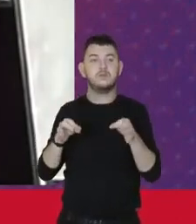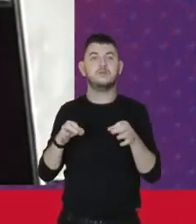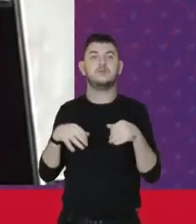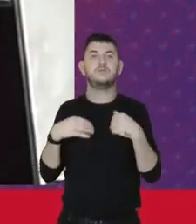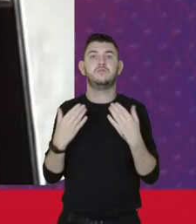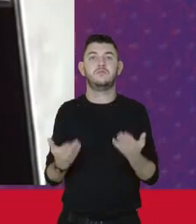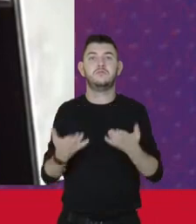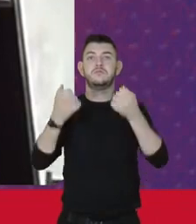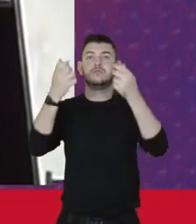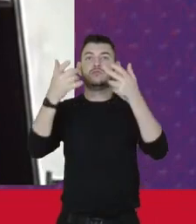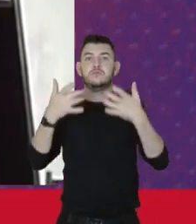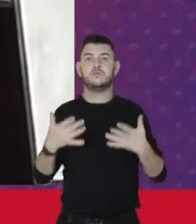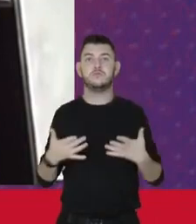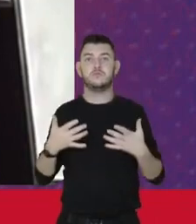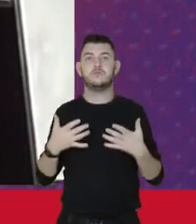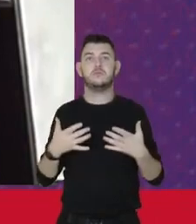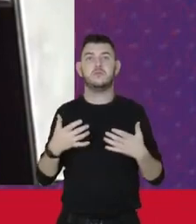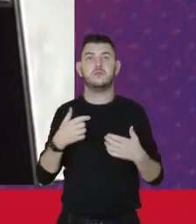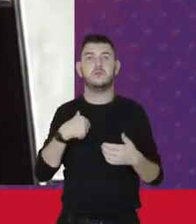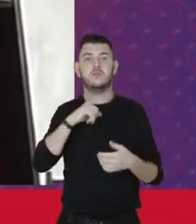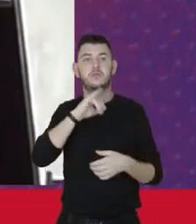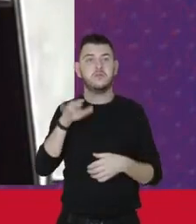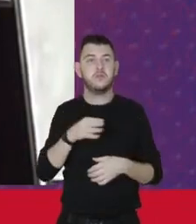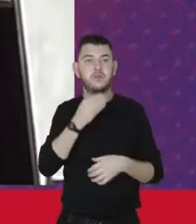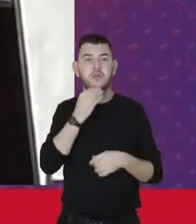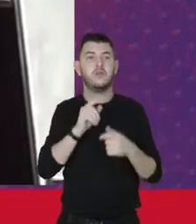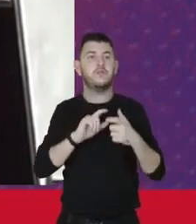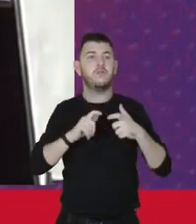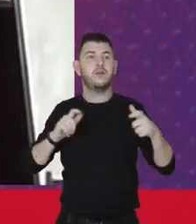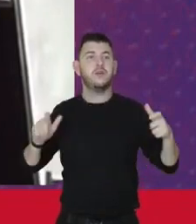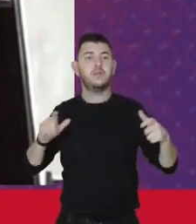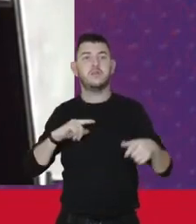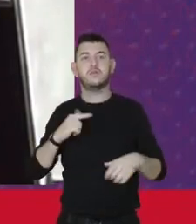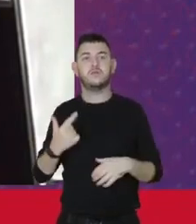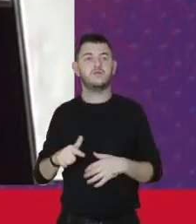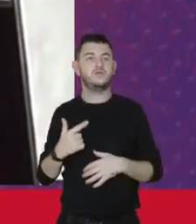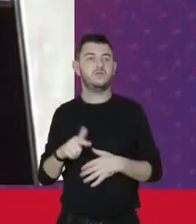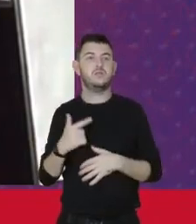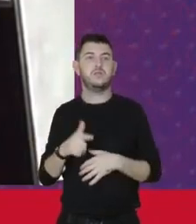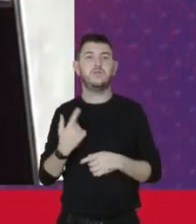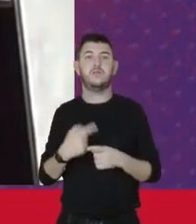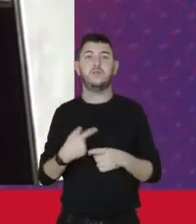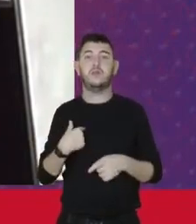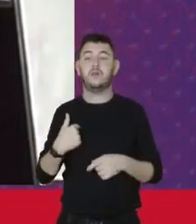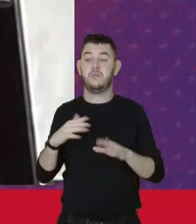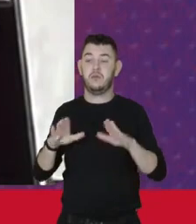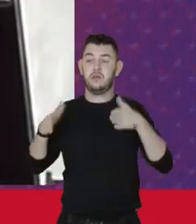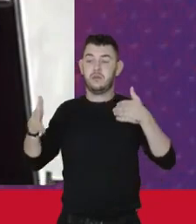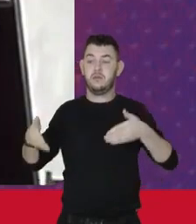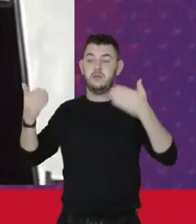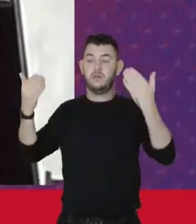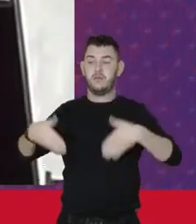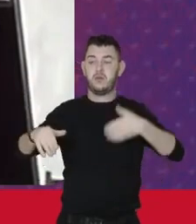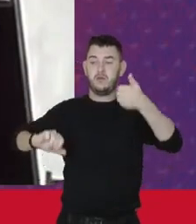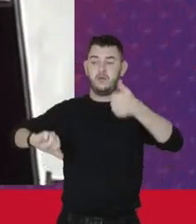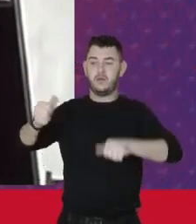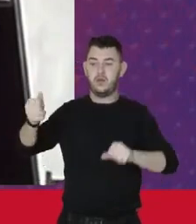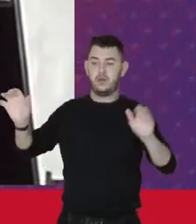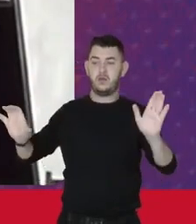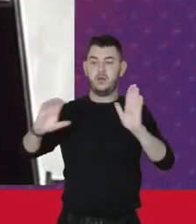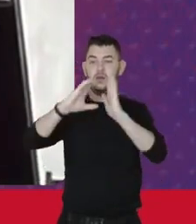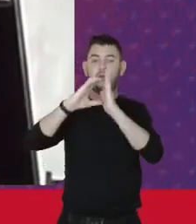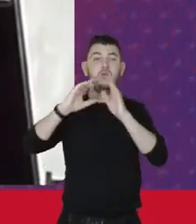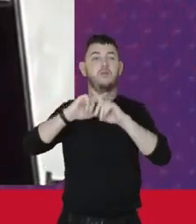se disser que eu tive bastante oportunidade, não tive, porque eu sempre faço processo seletivo, faço concurso,